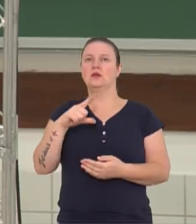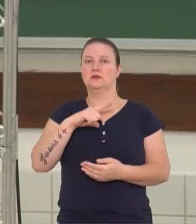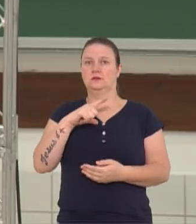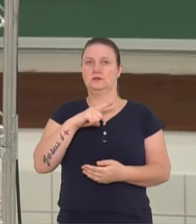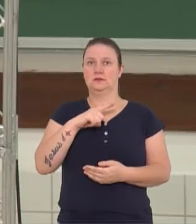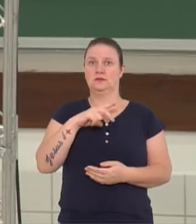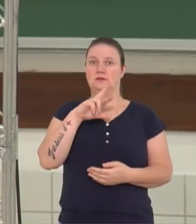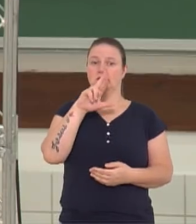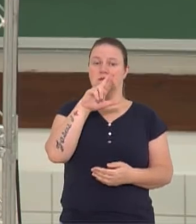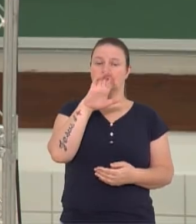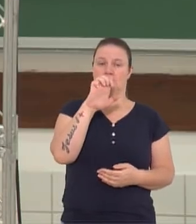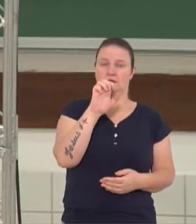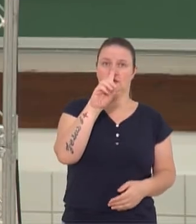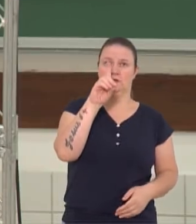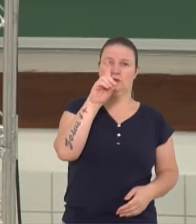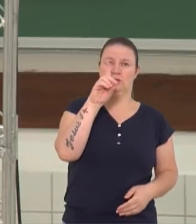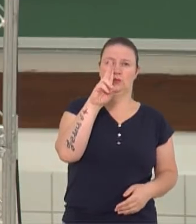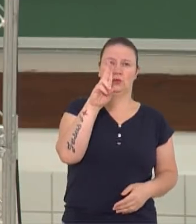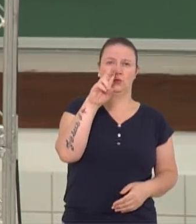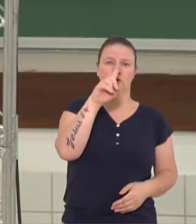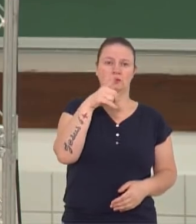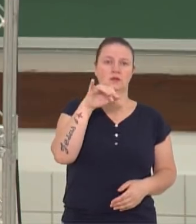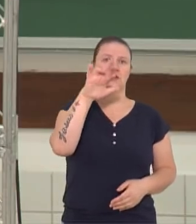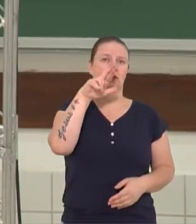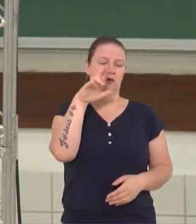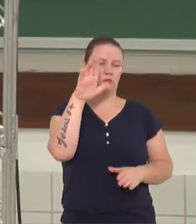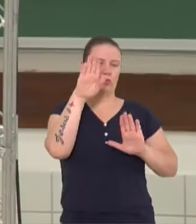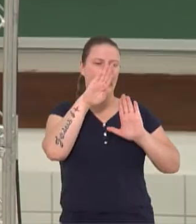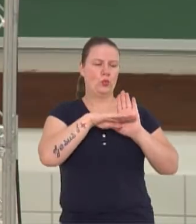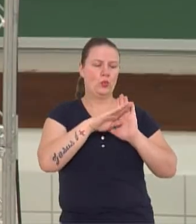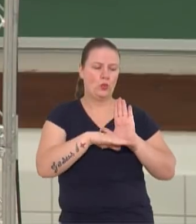Redutível vem da ideia de reduzir.